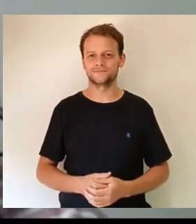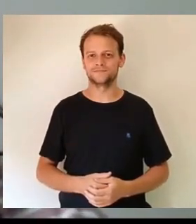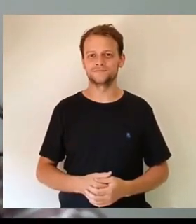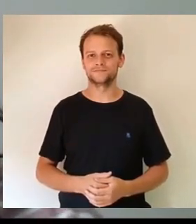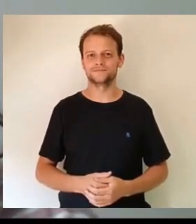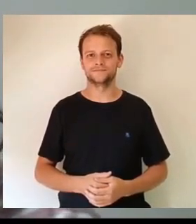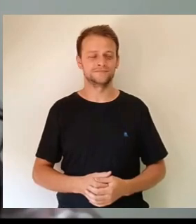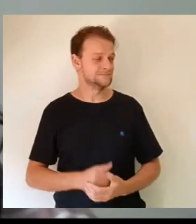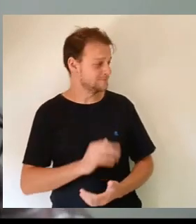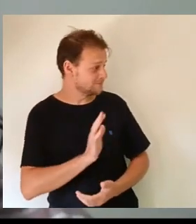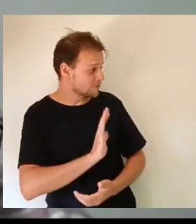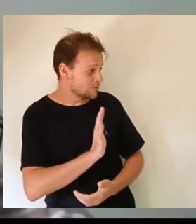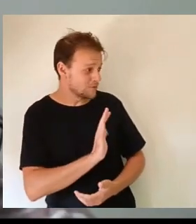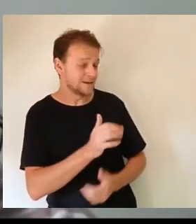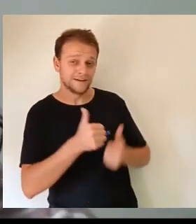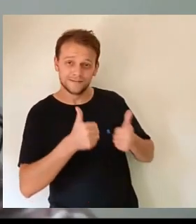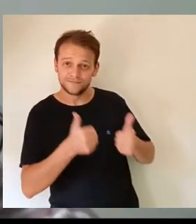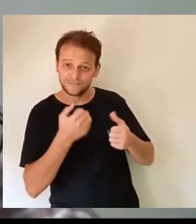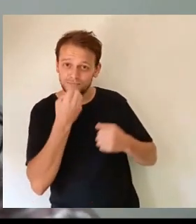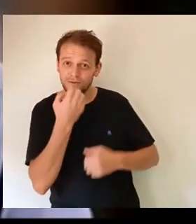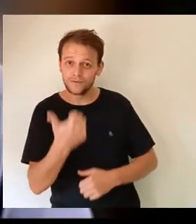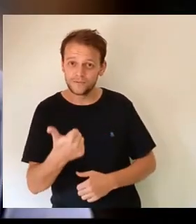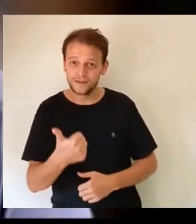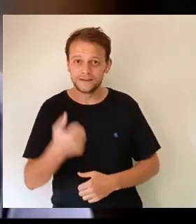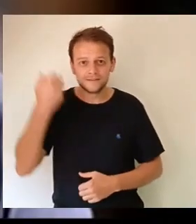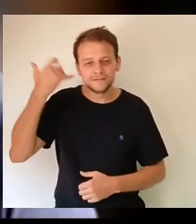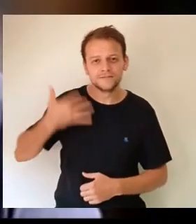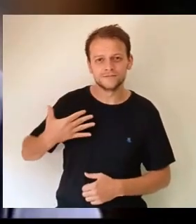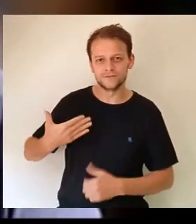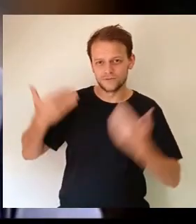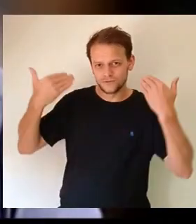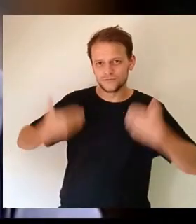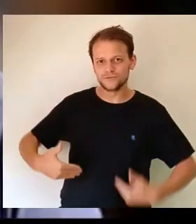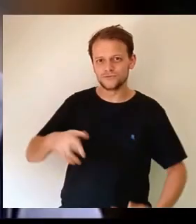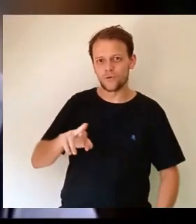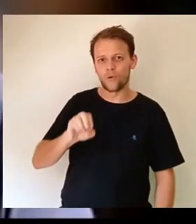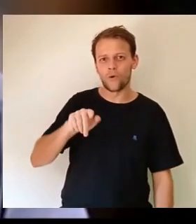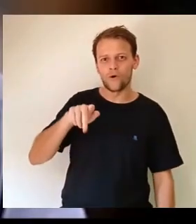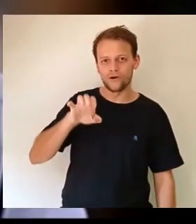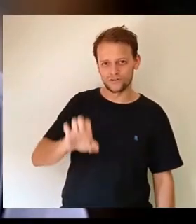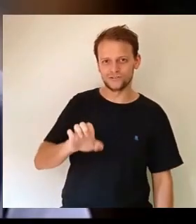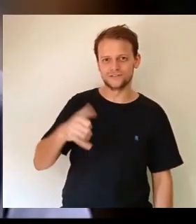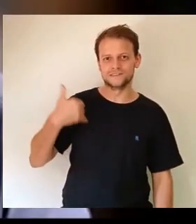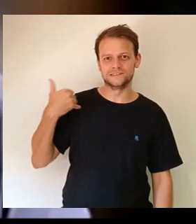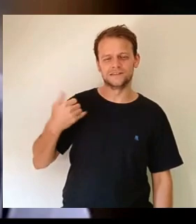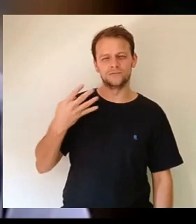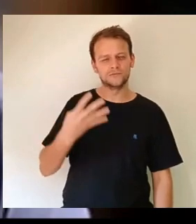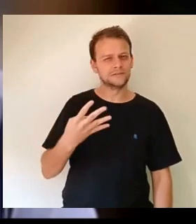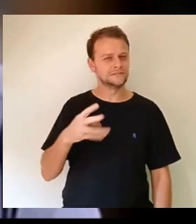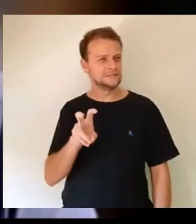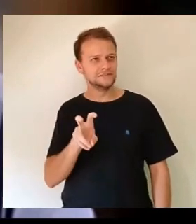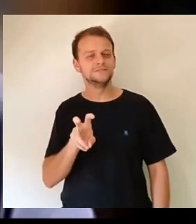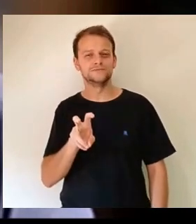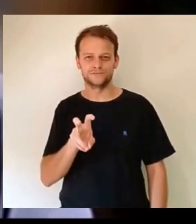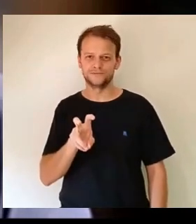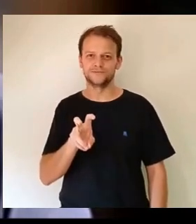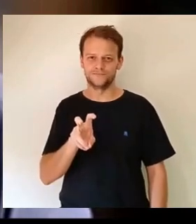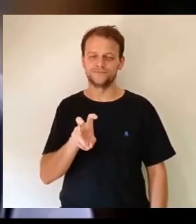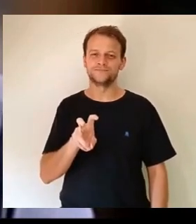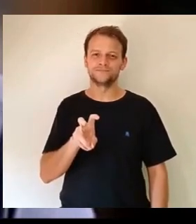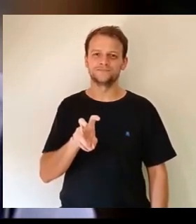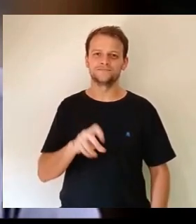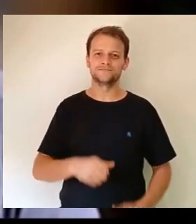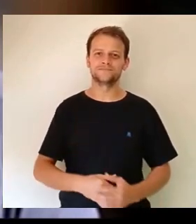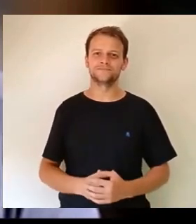Faça sua autodescrição. Oi, então, só a descrição, sou Roger Sasaki, tenho